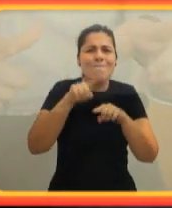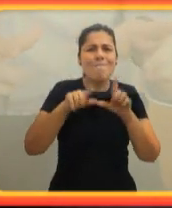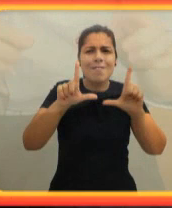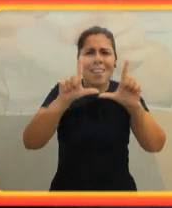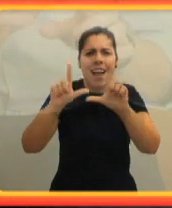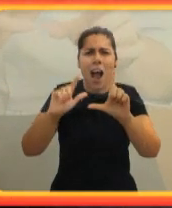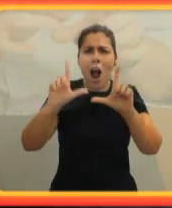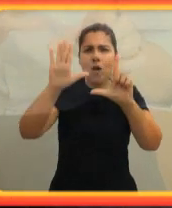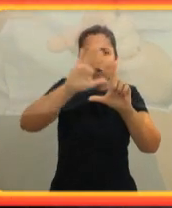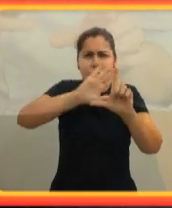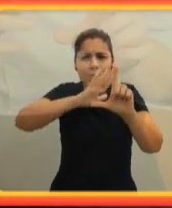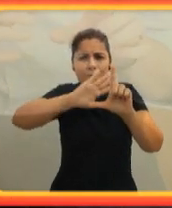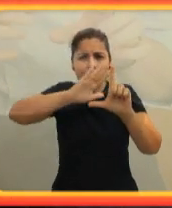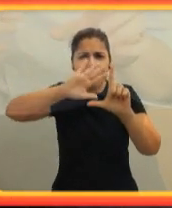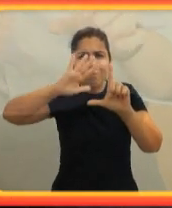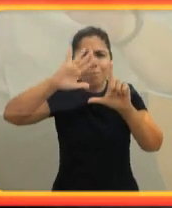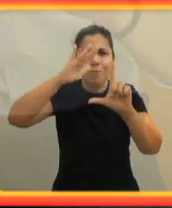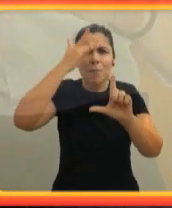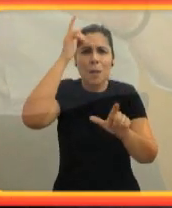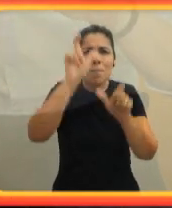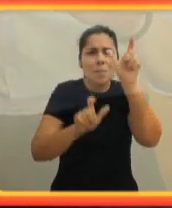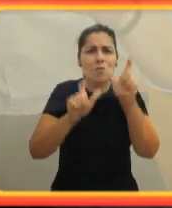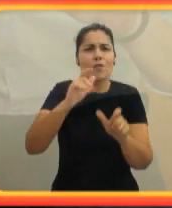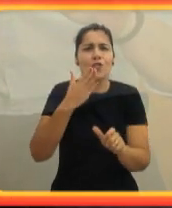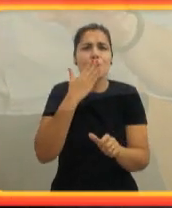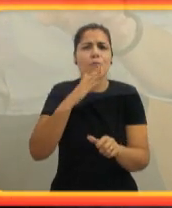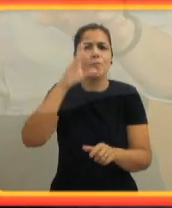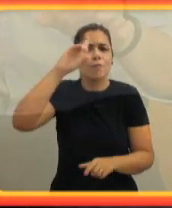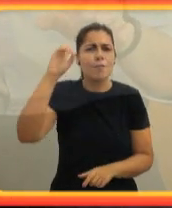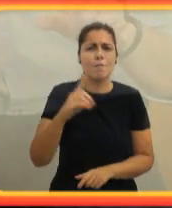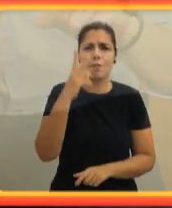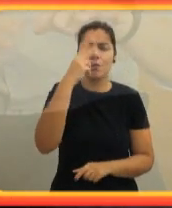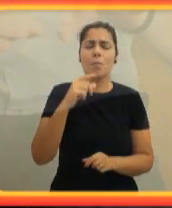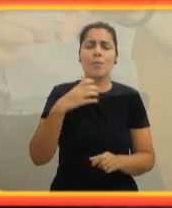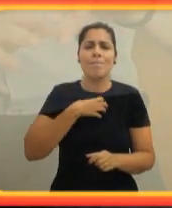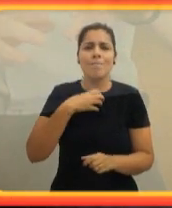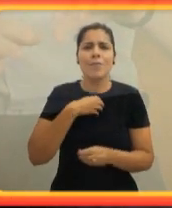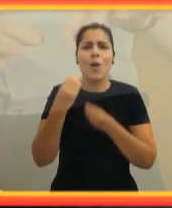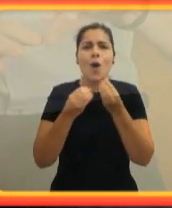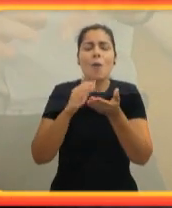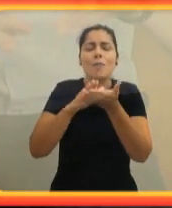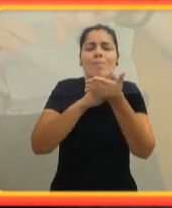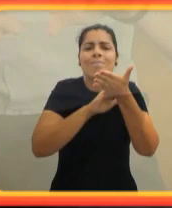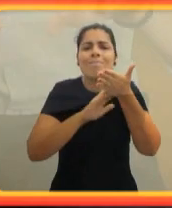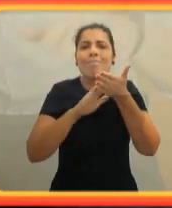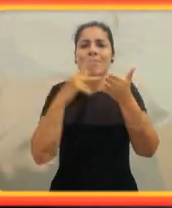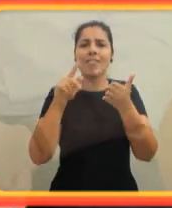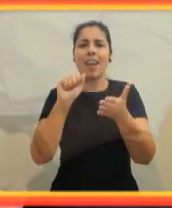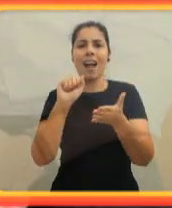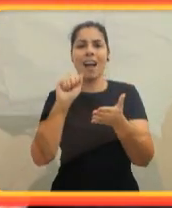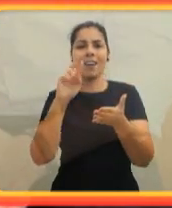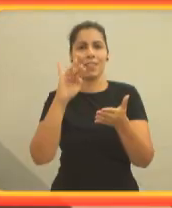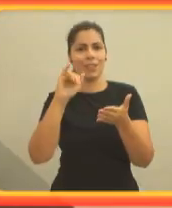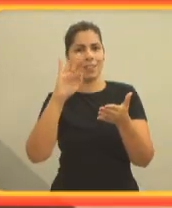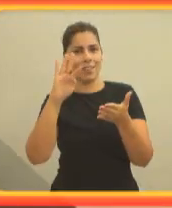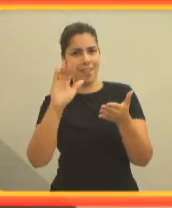das telas em alto relevo, para que as pessoas com algum tipo de deficiência visual possam também apreciar as linhas do